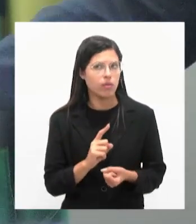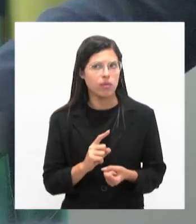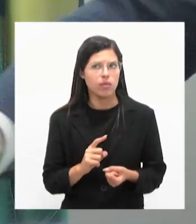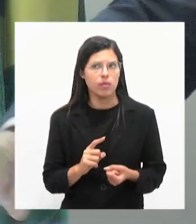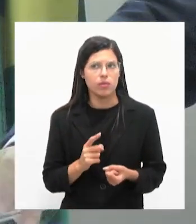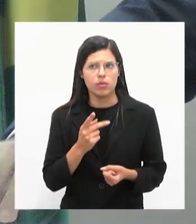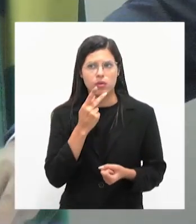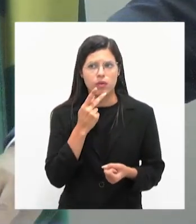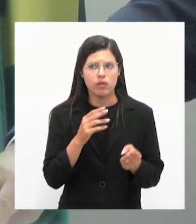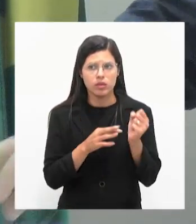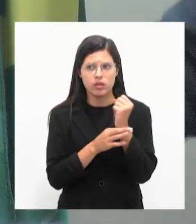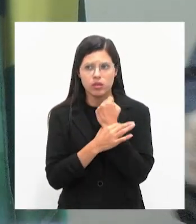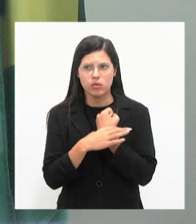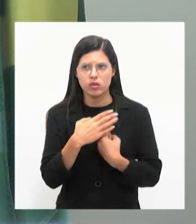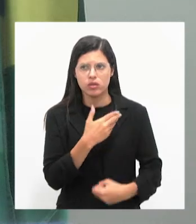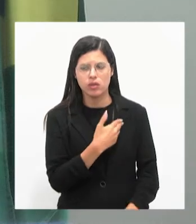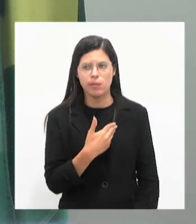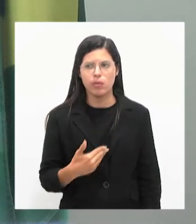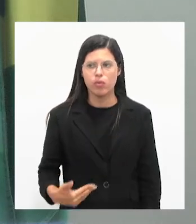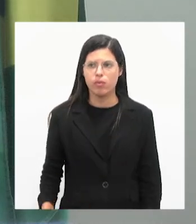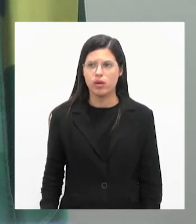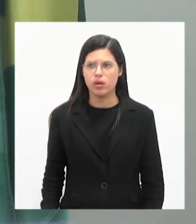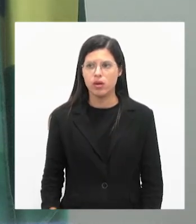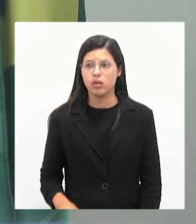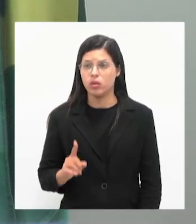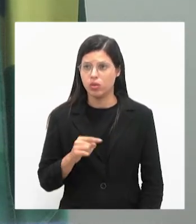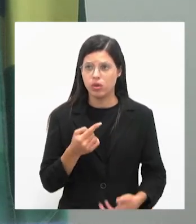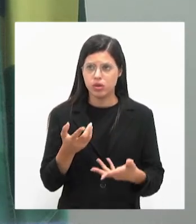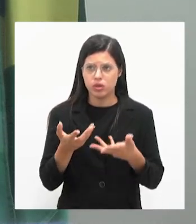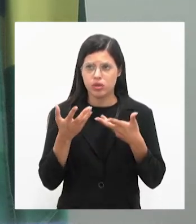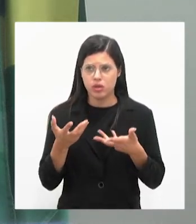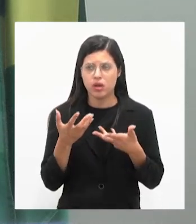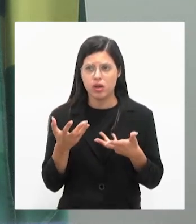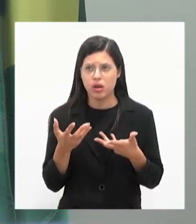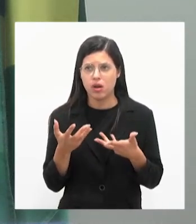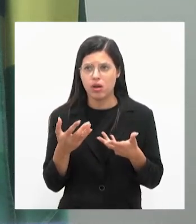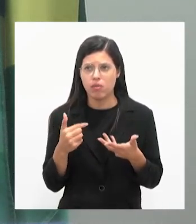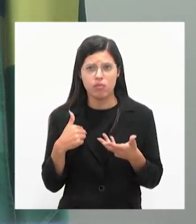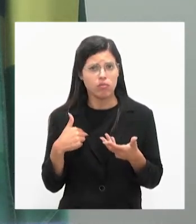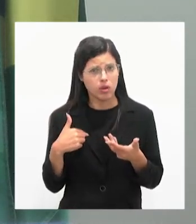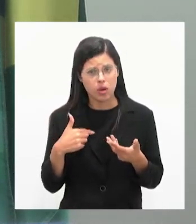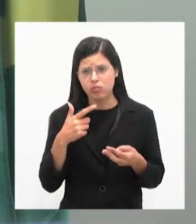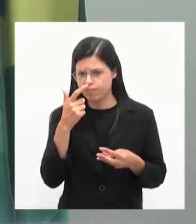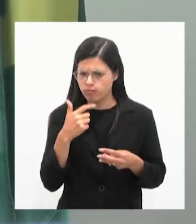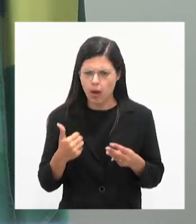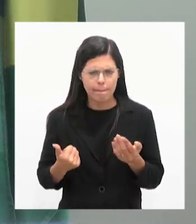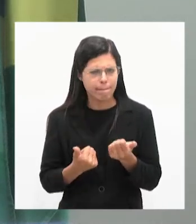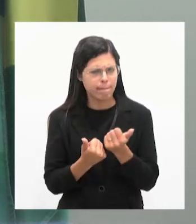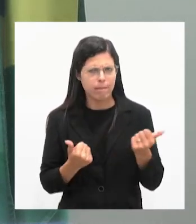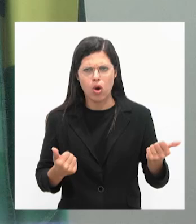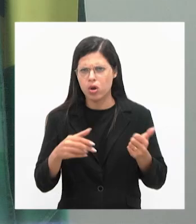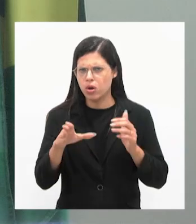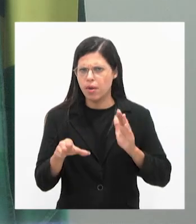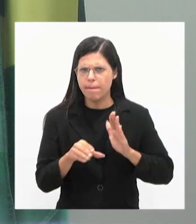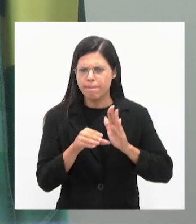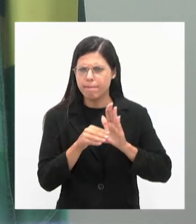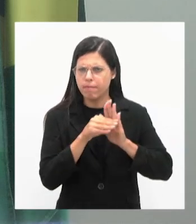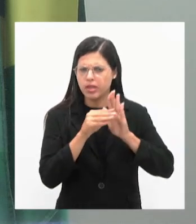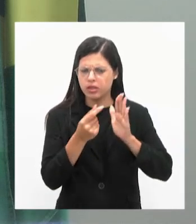se fala de segurança pública, nós queremos sim, pô. Eu sou o que mais apoio aqui. Eu boto minhas emendas toda para a segurança